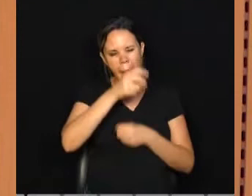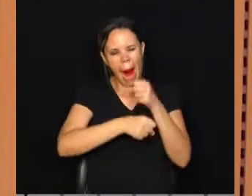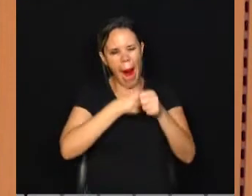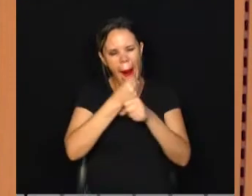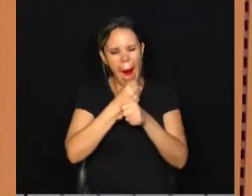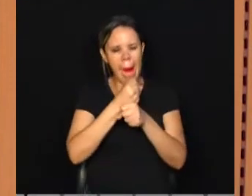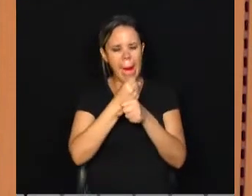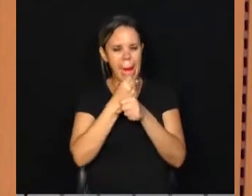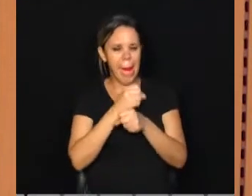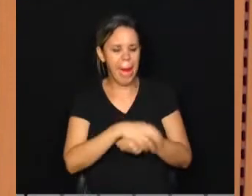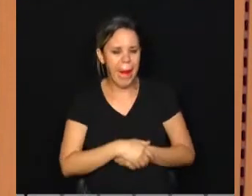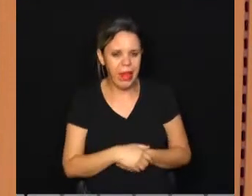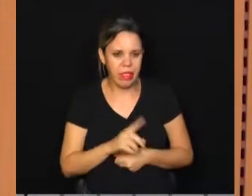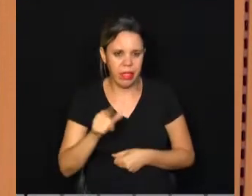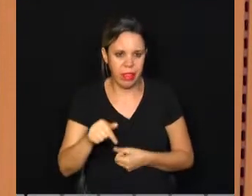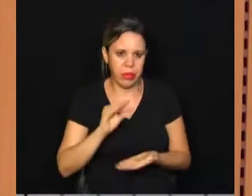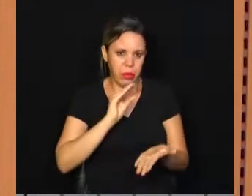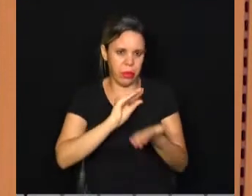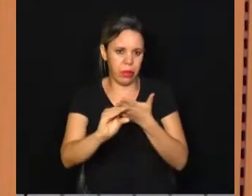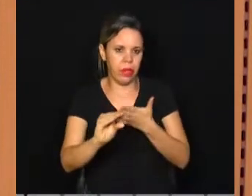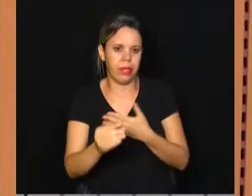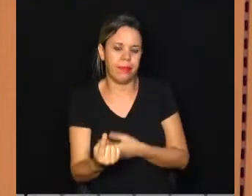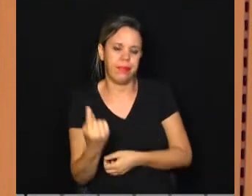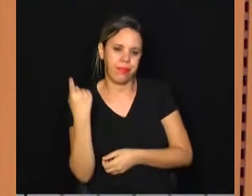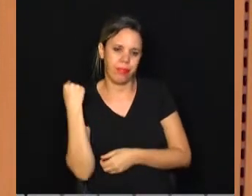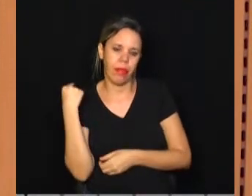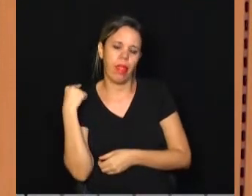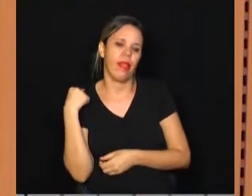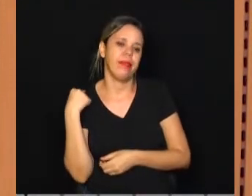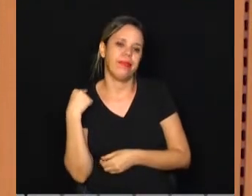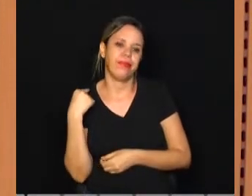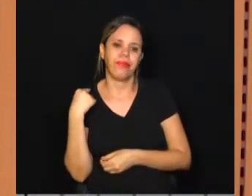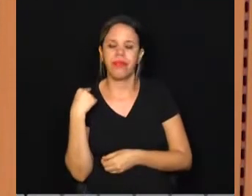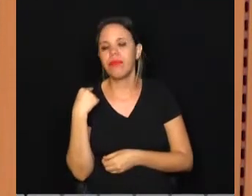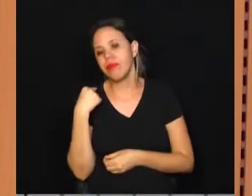aí que eram destinados à